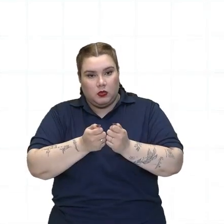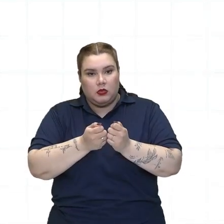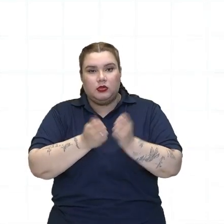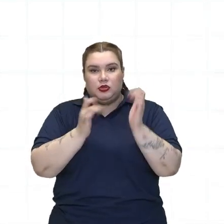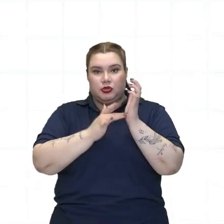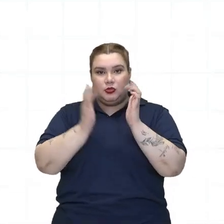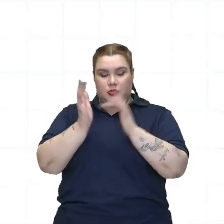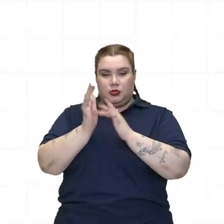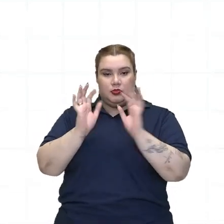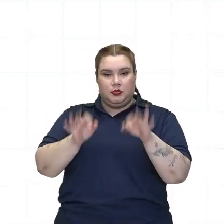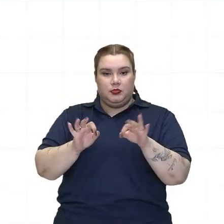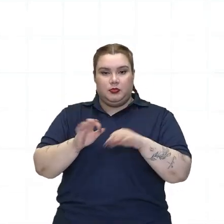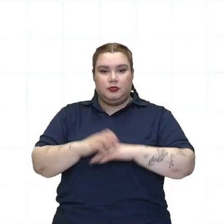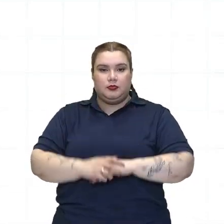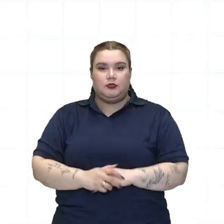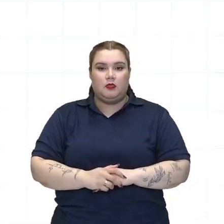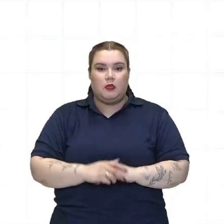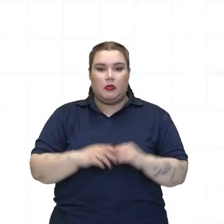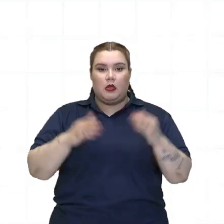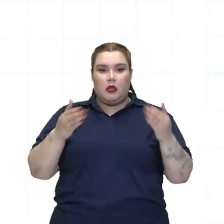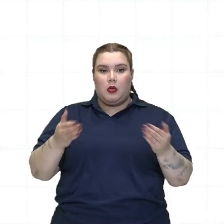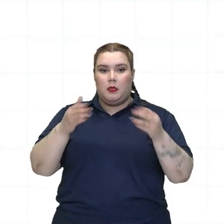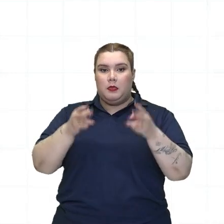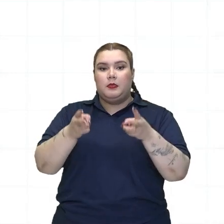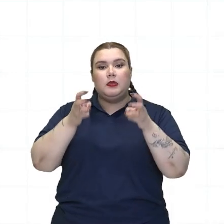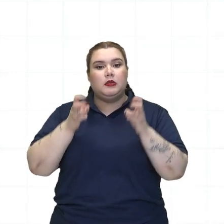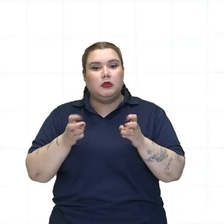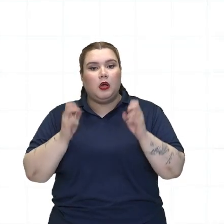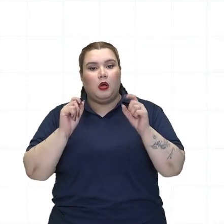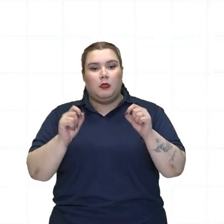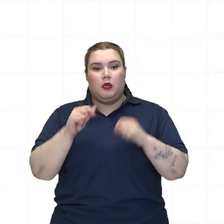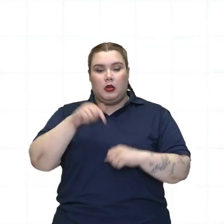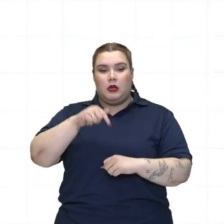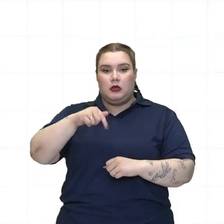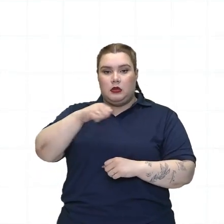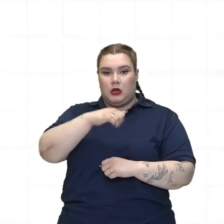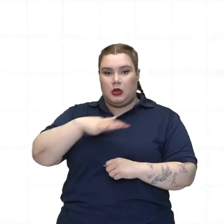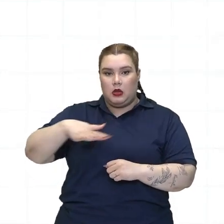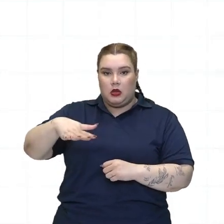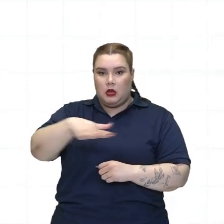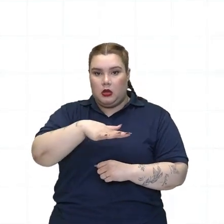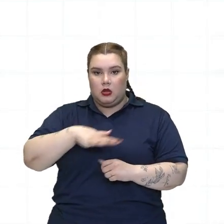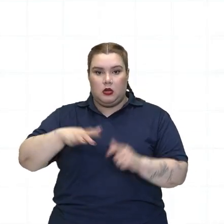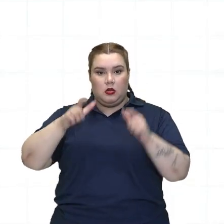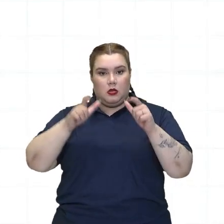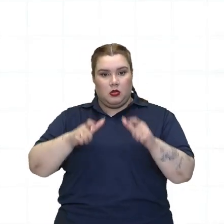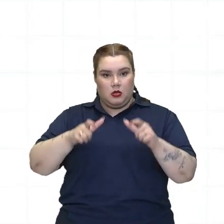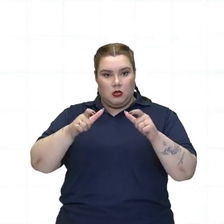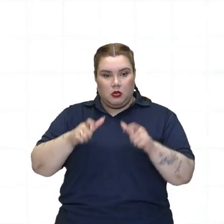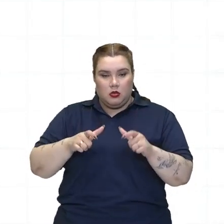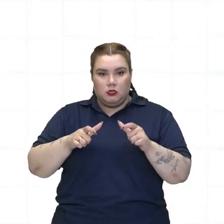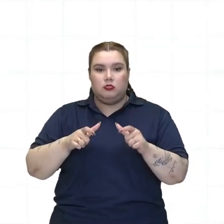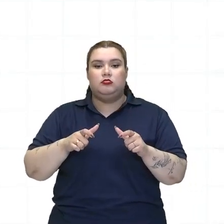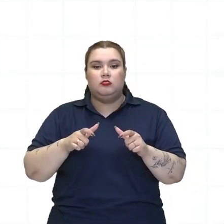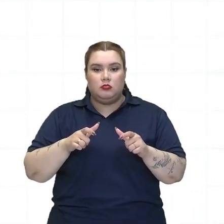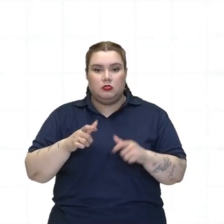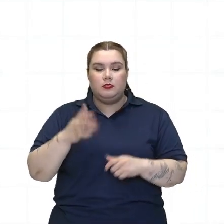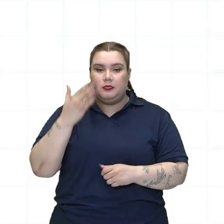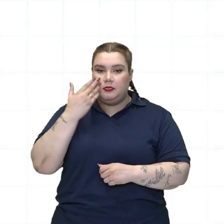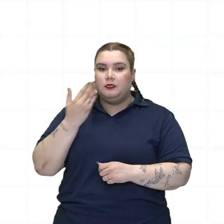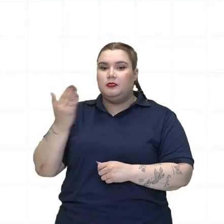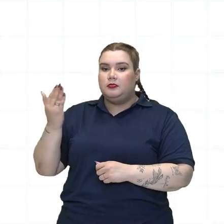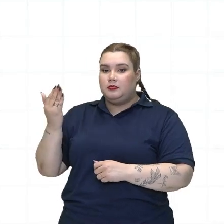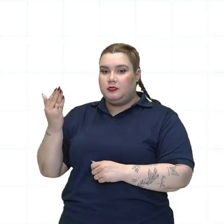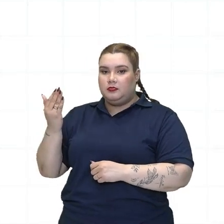Então vocês vão percebendo que aquele ponto, né, aquela localização, vai ficando